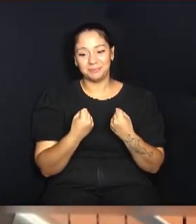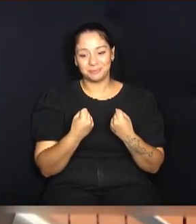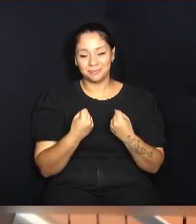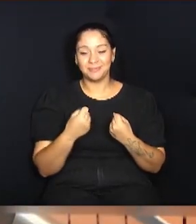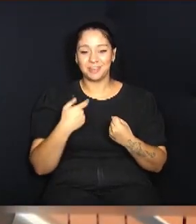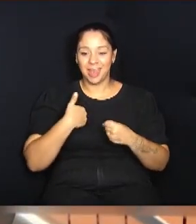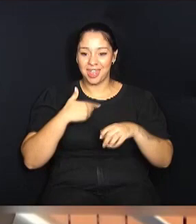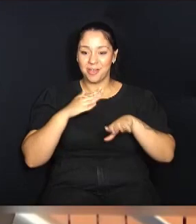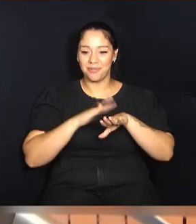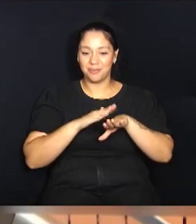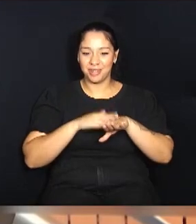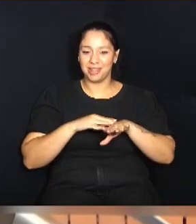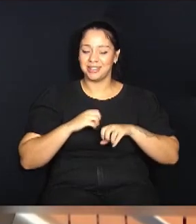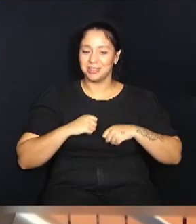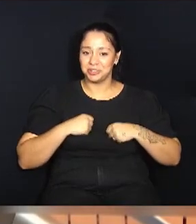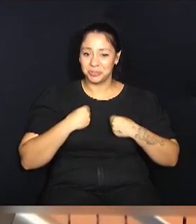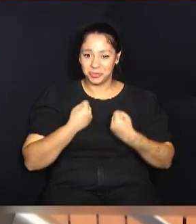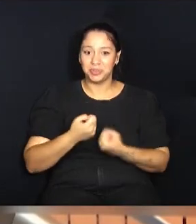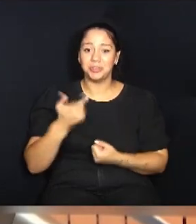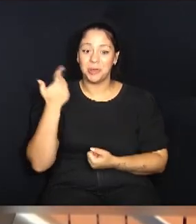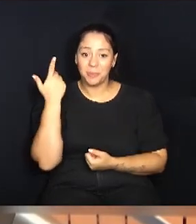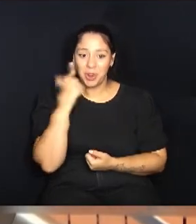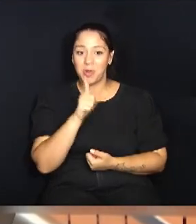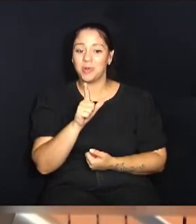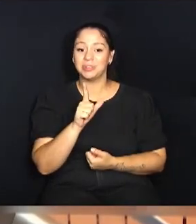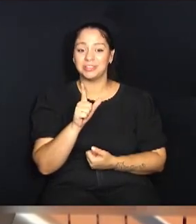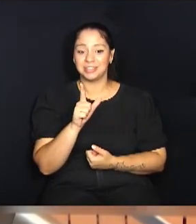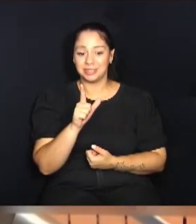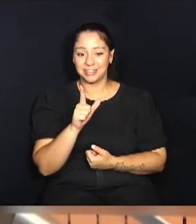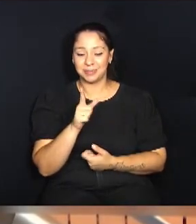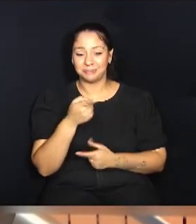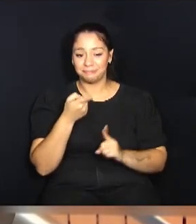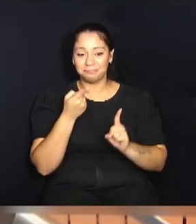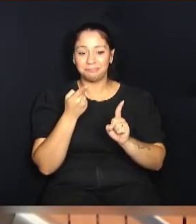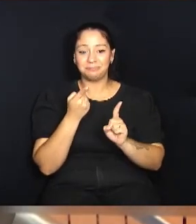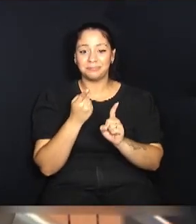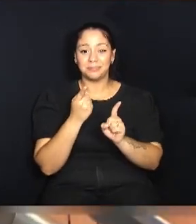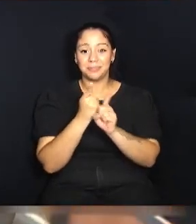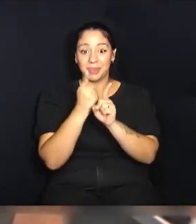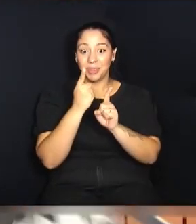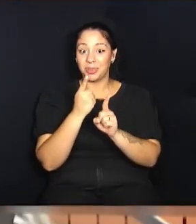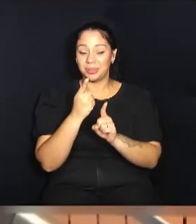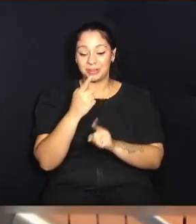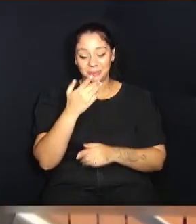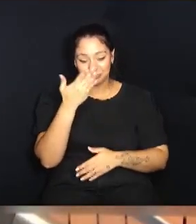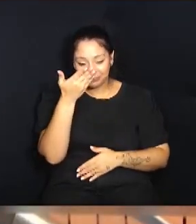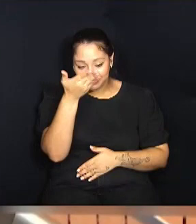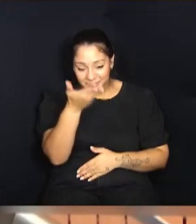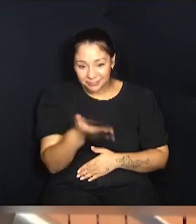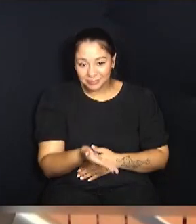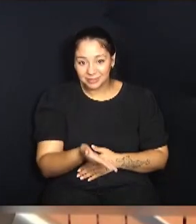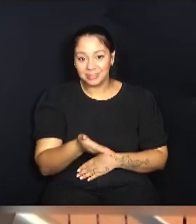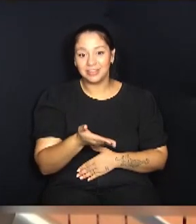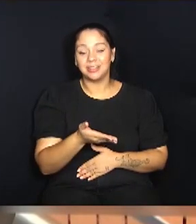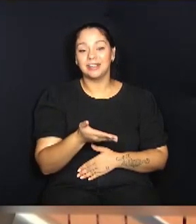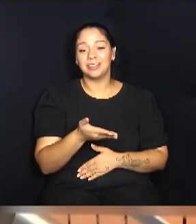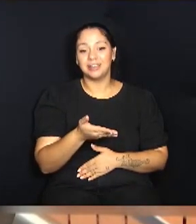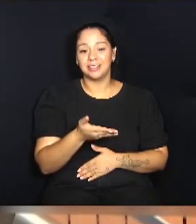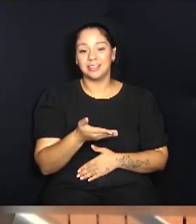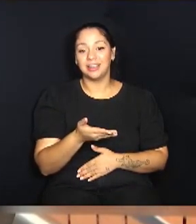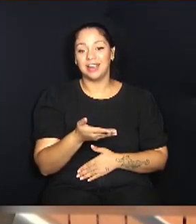fiz para conseguir encontrar um anjo, que é o Dr. Medina,